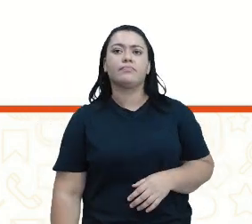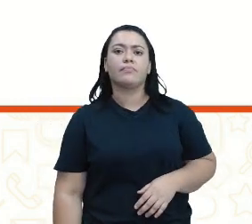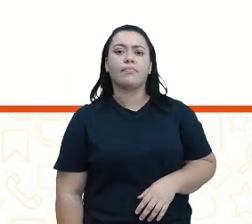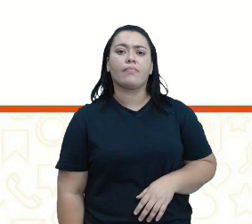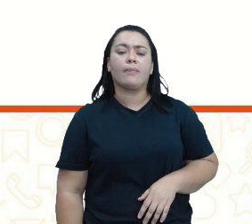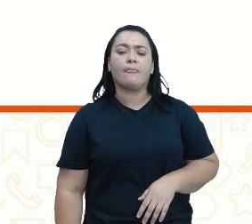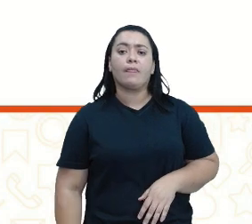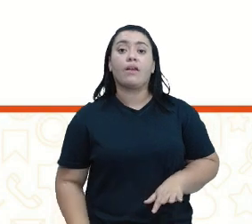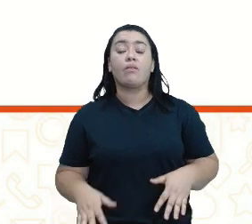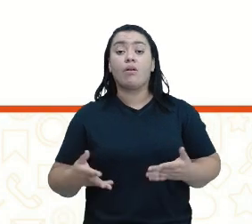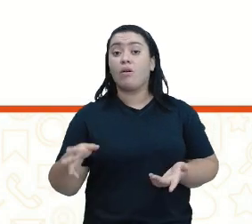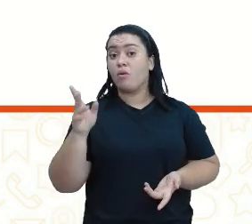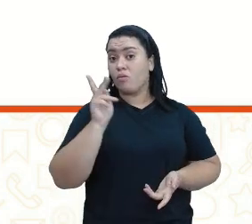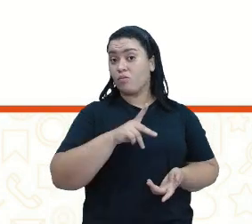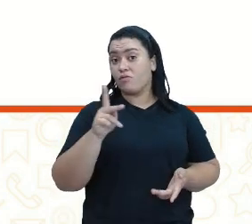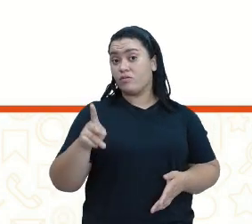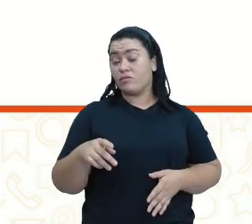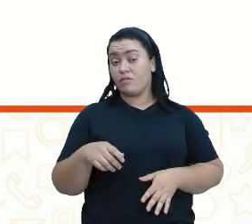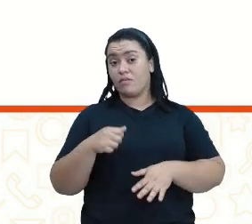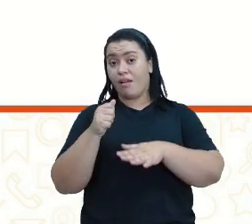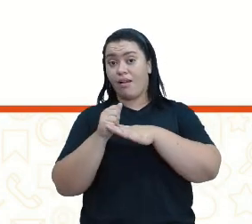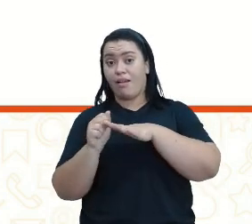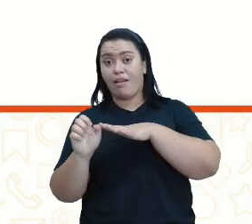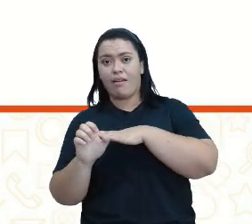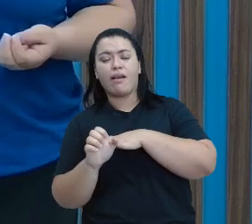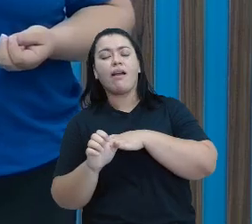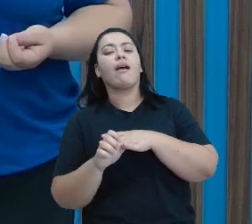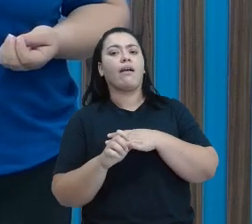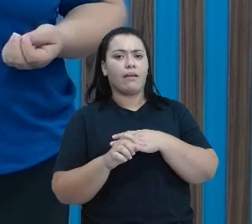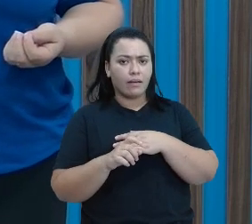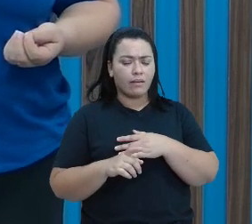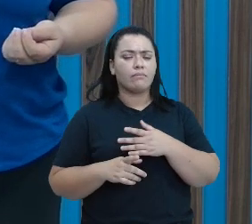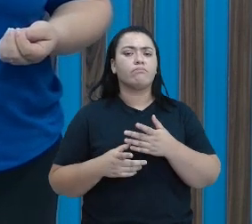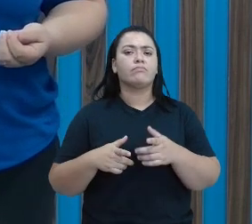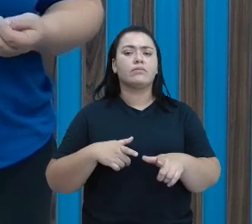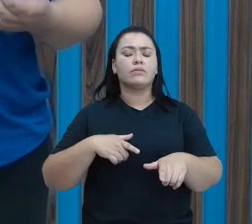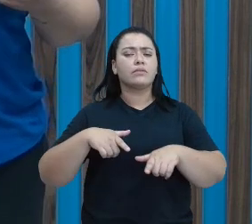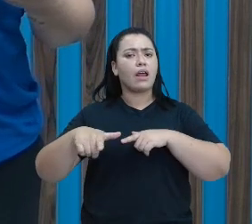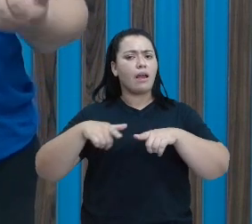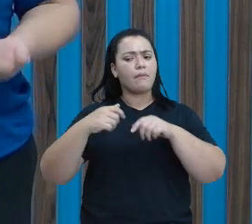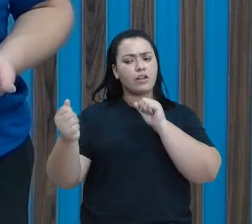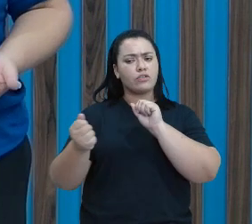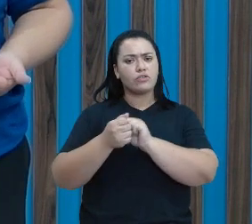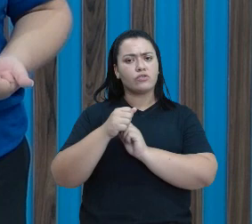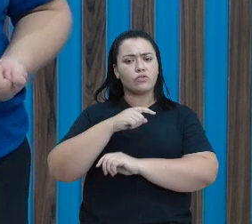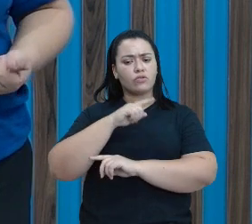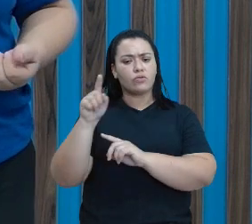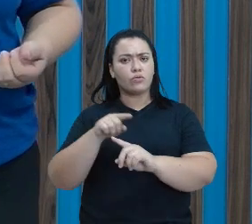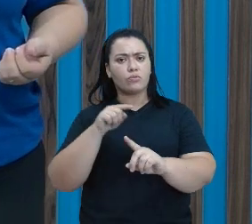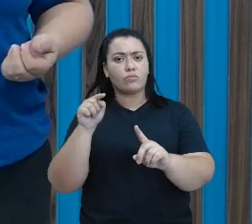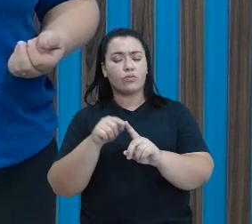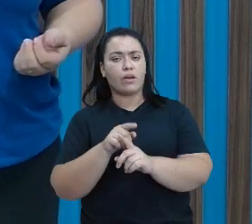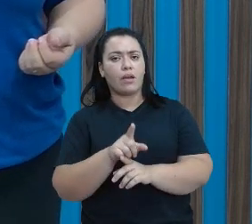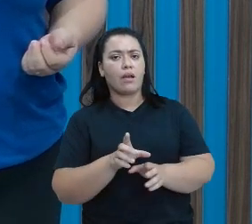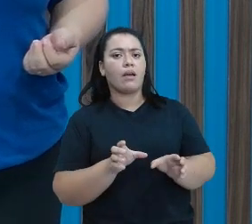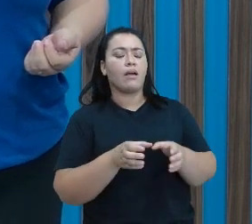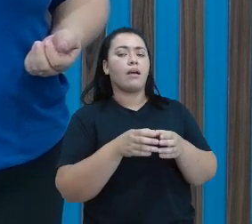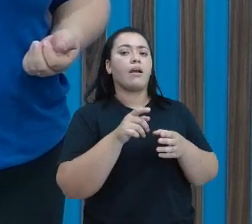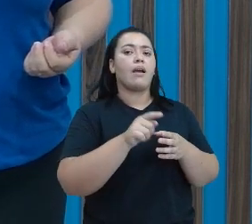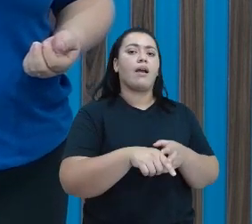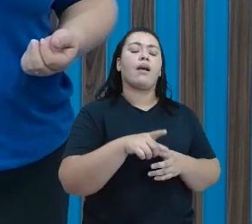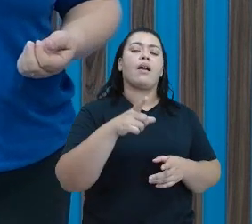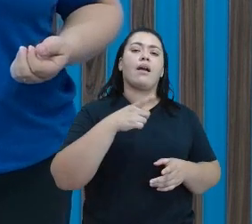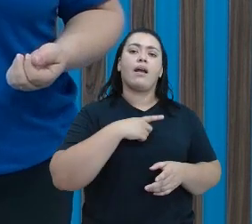Bom, o professor do AE, ele trabalha com todo esse público-alvo, não é? Que são as crianças com deficiência,